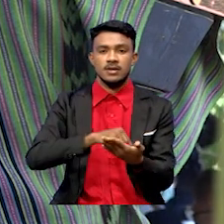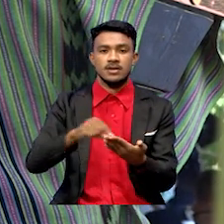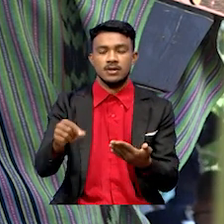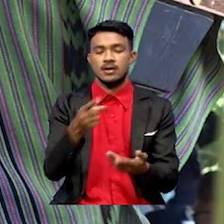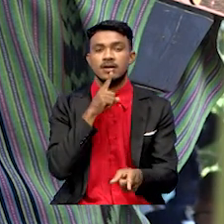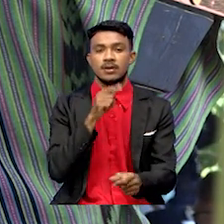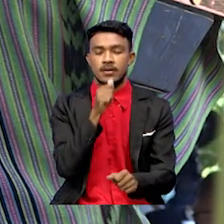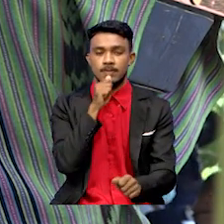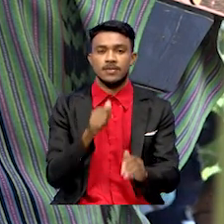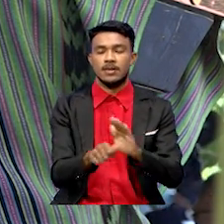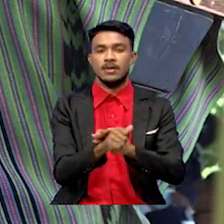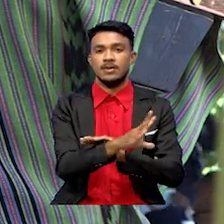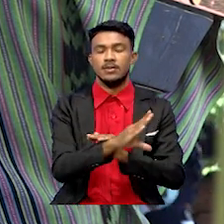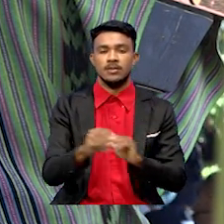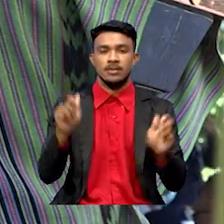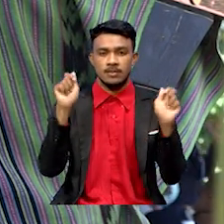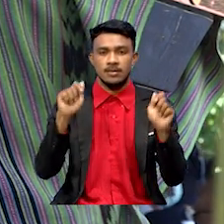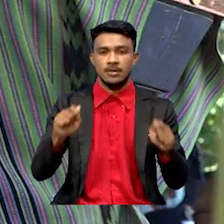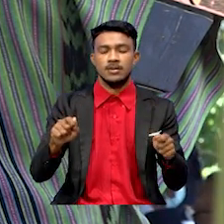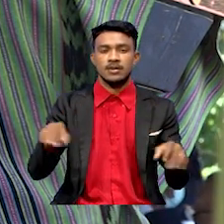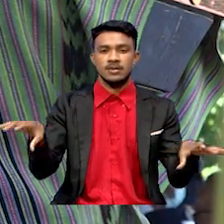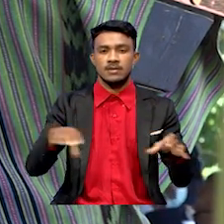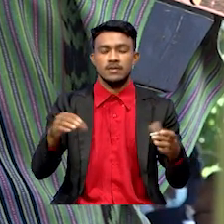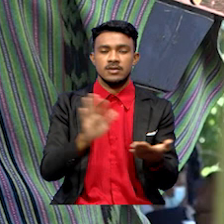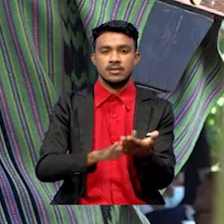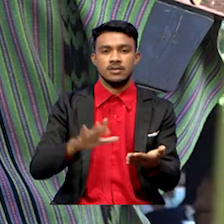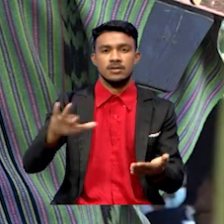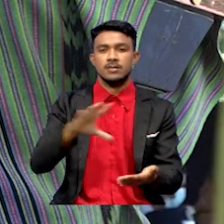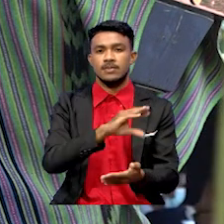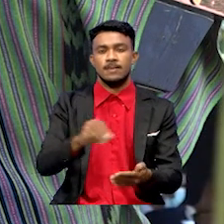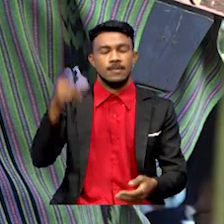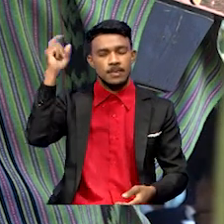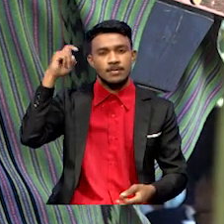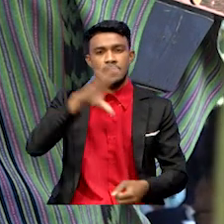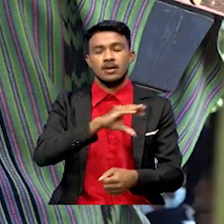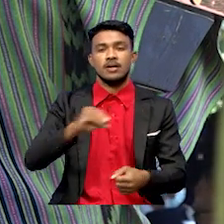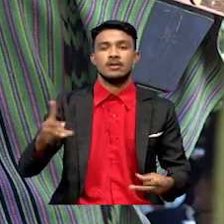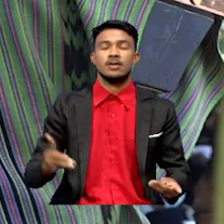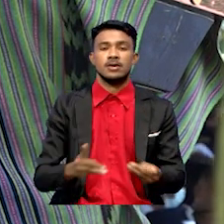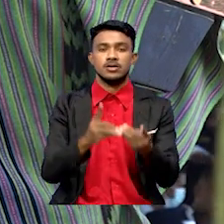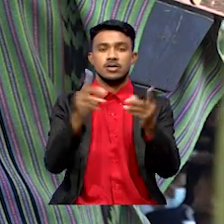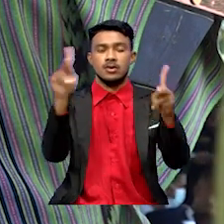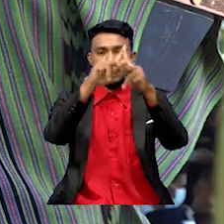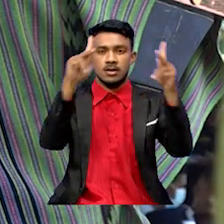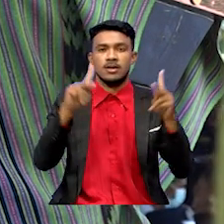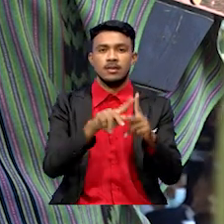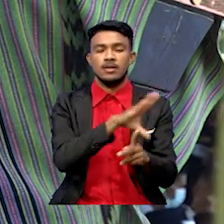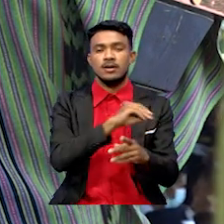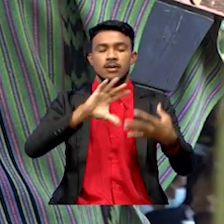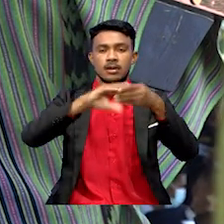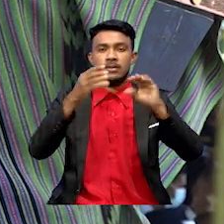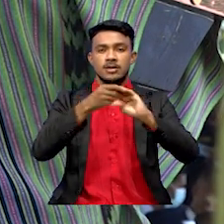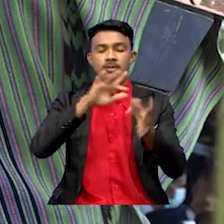que ali é uma enorme por seu profissionalismo e eficácia no combate à criminalidade com a capacidade de